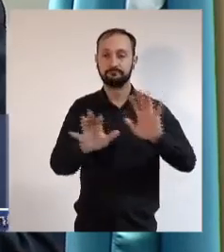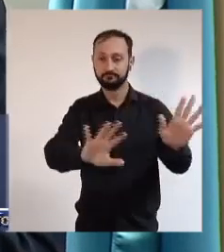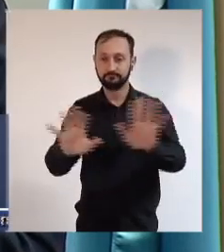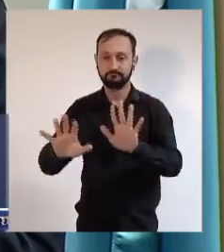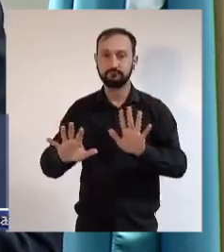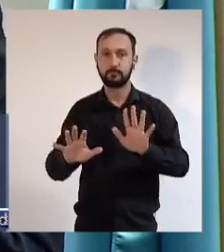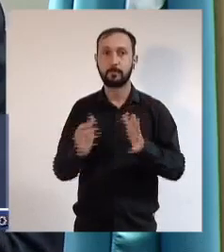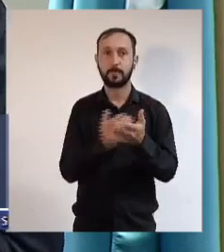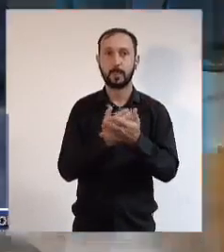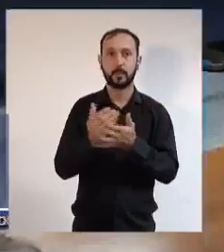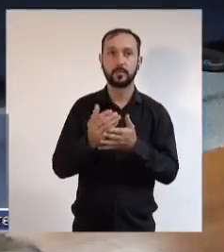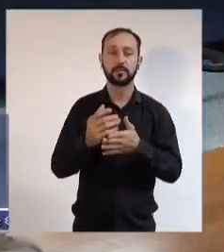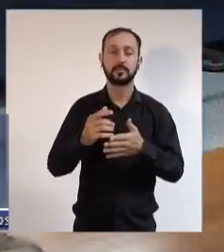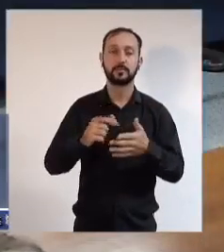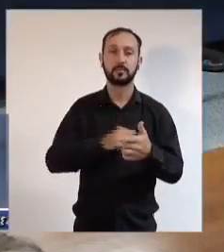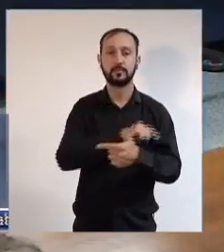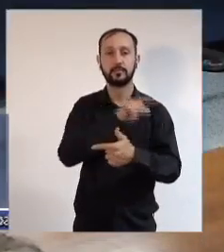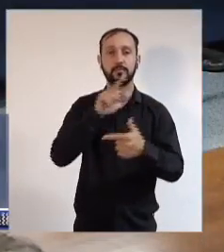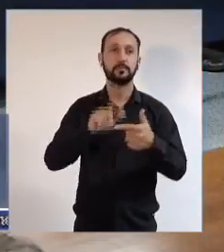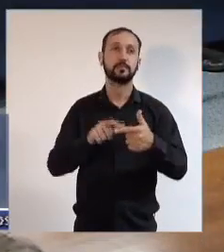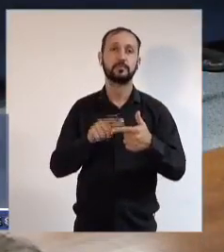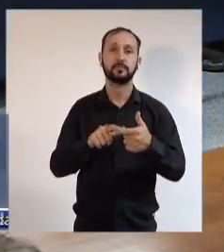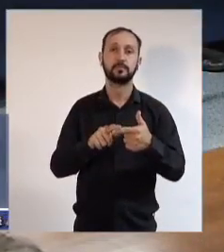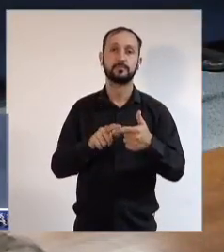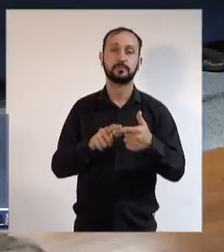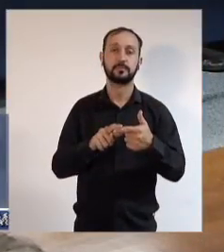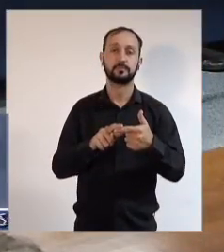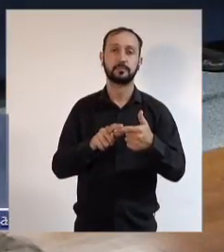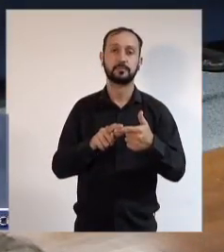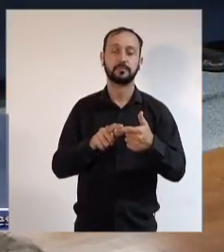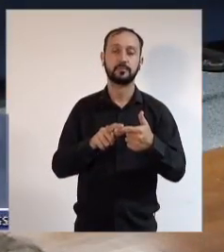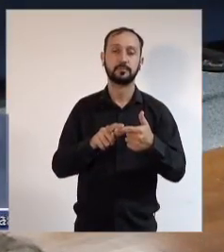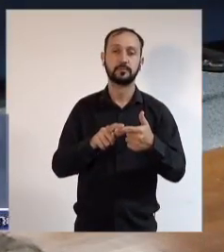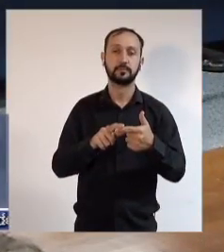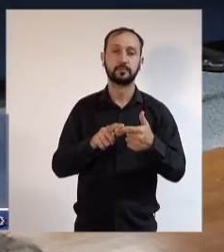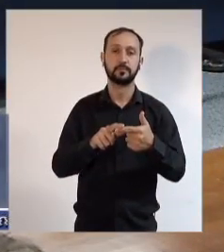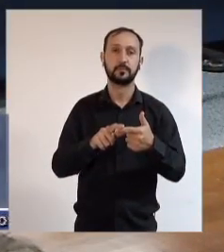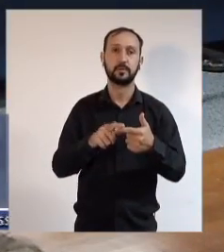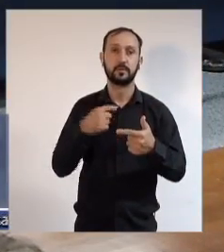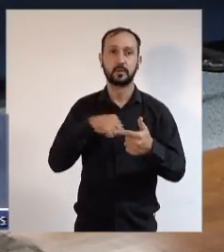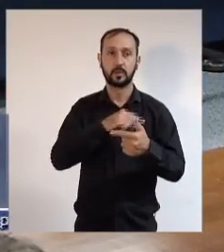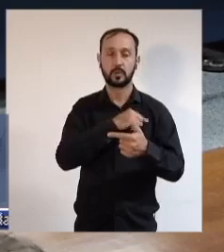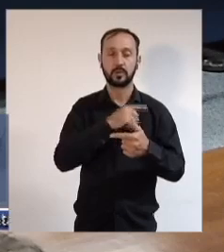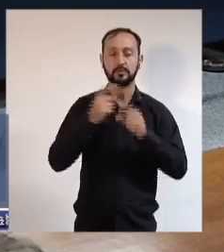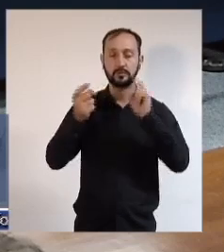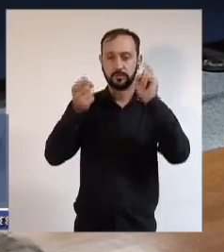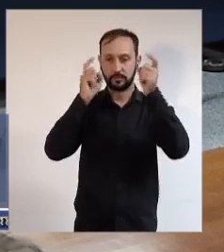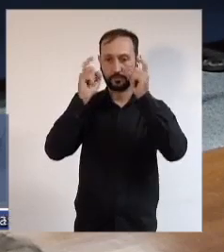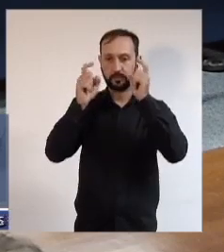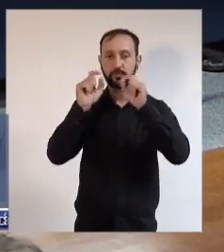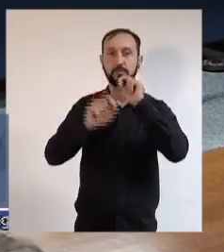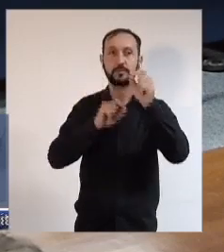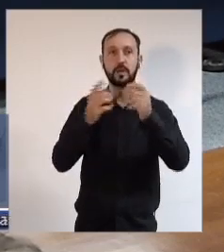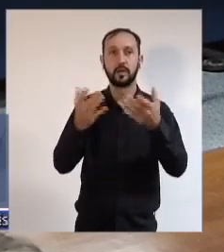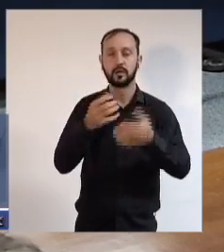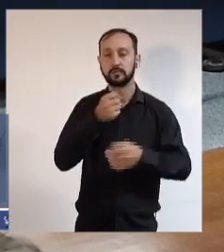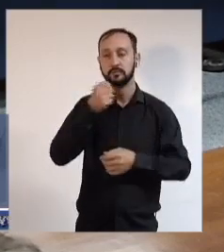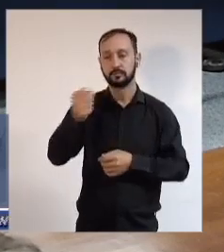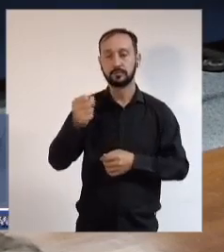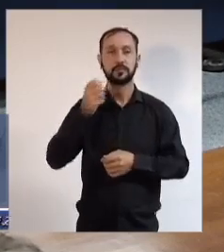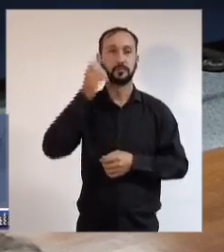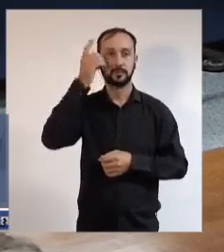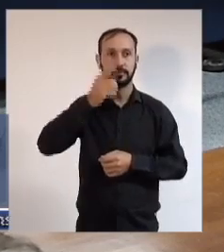irmos pra segunda arte do nosso da nossa reunião com a palavra o deputado